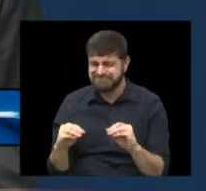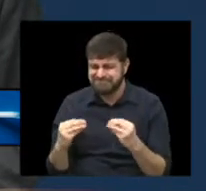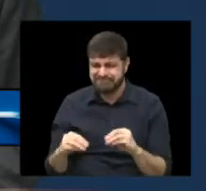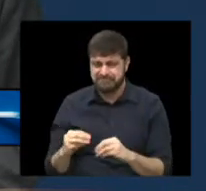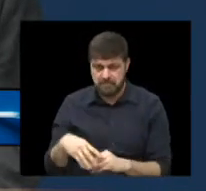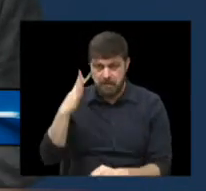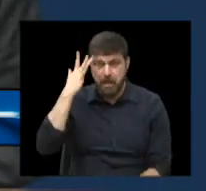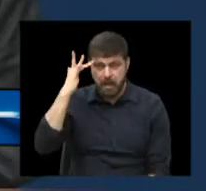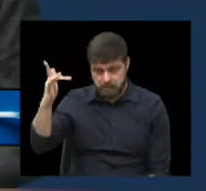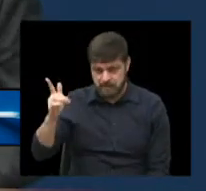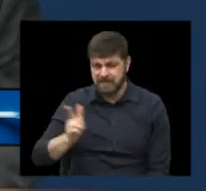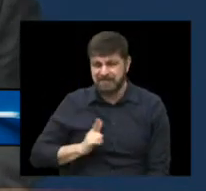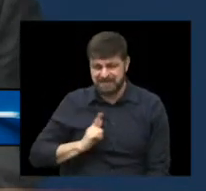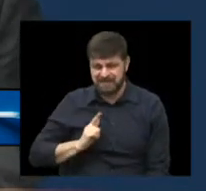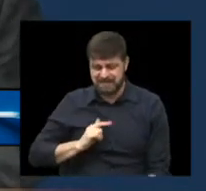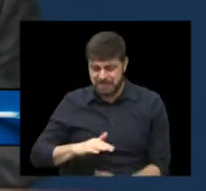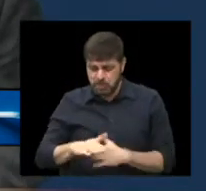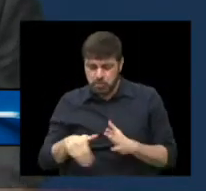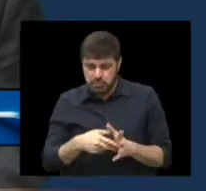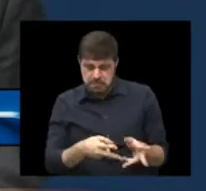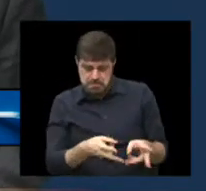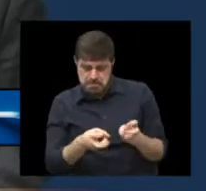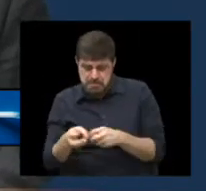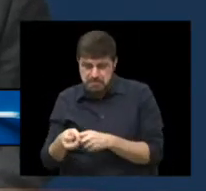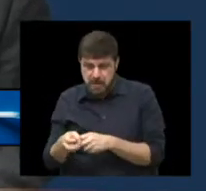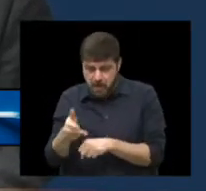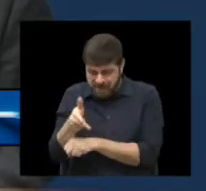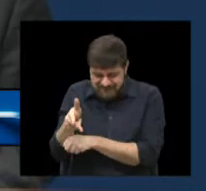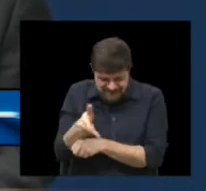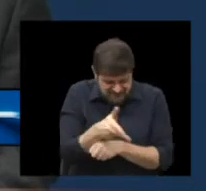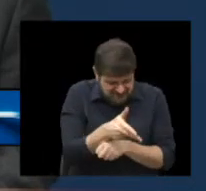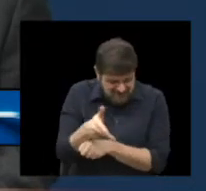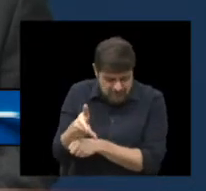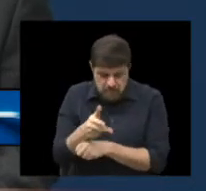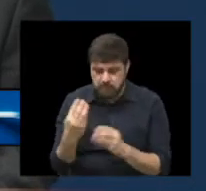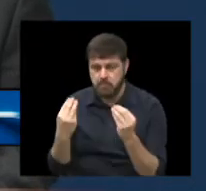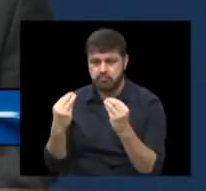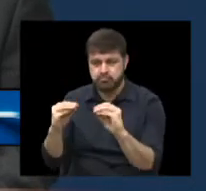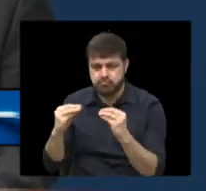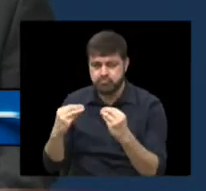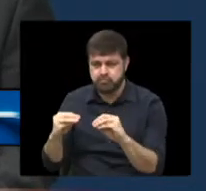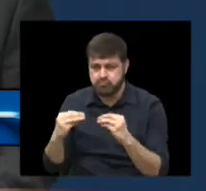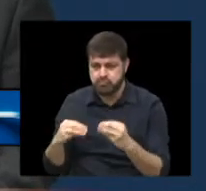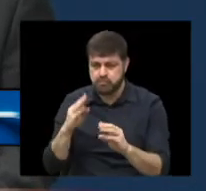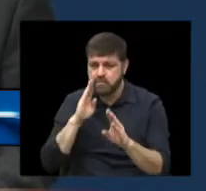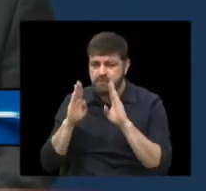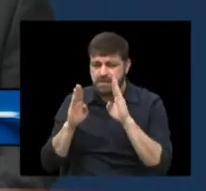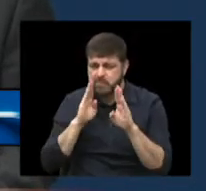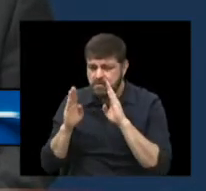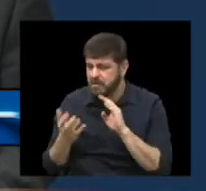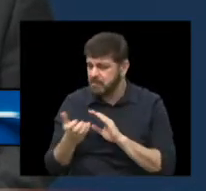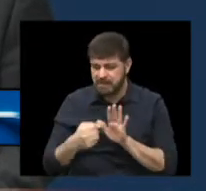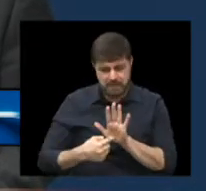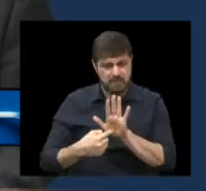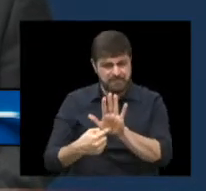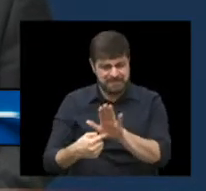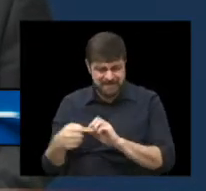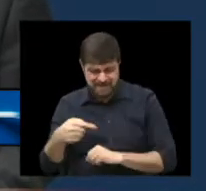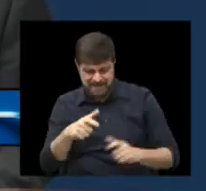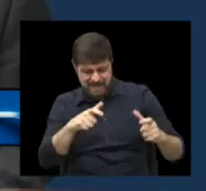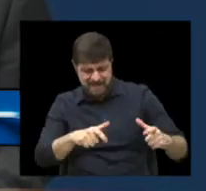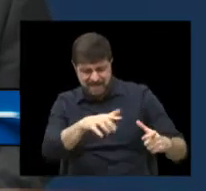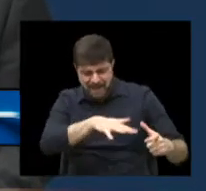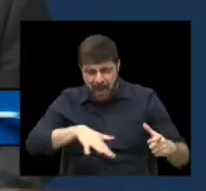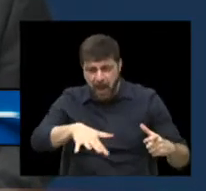amanhã, toda essa constatação, um vídeo, para mostrar para vocês que realmente aquele lugar é um lugar